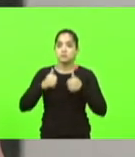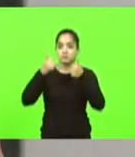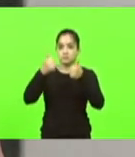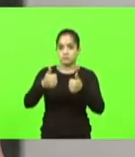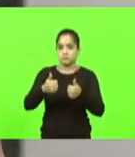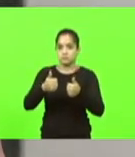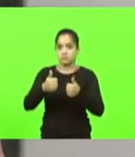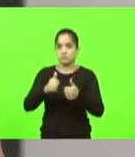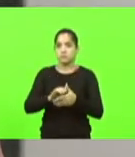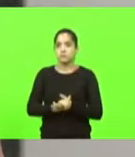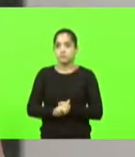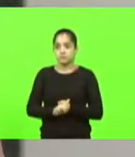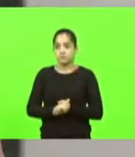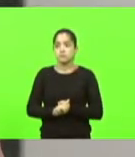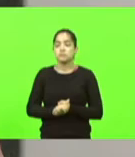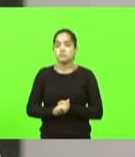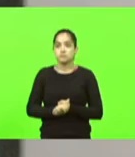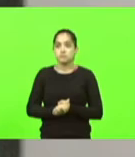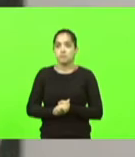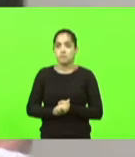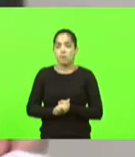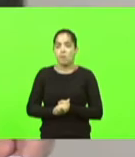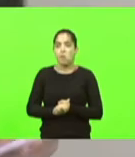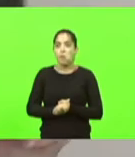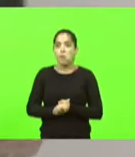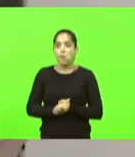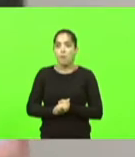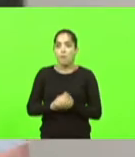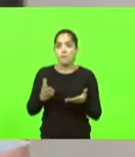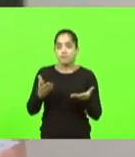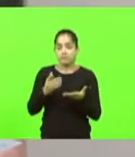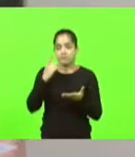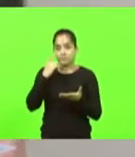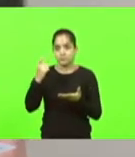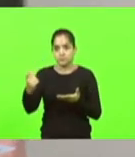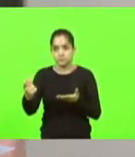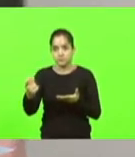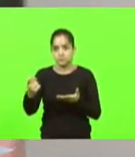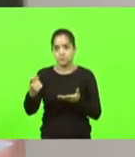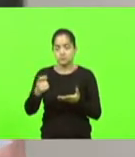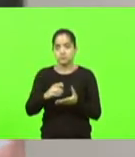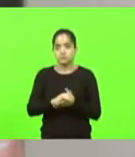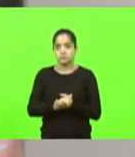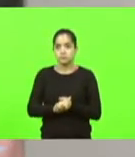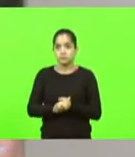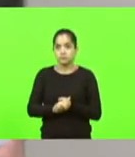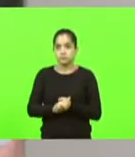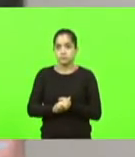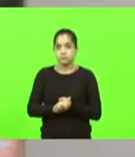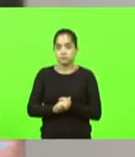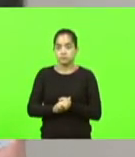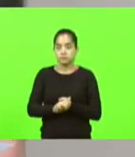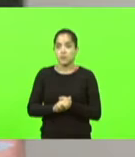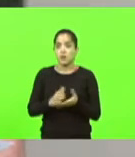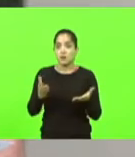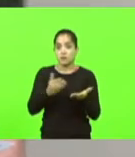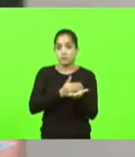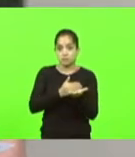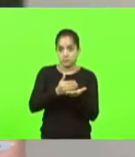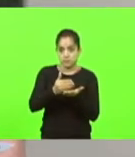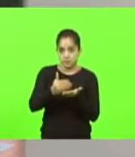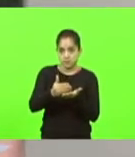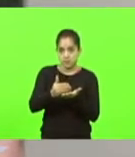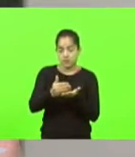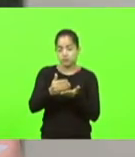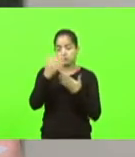e demais assuntos pertinentes que nos interessam. E, inicialmente, eu gostaria de